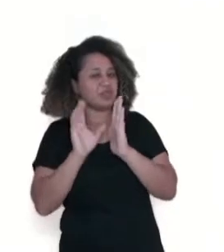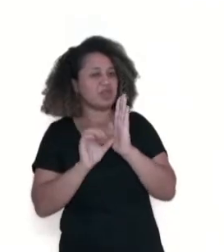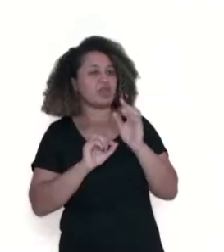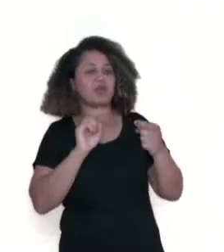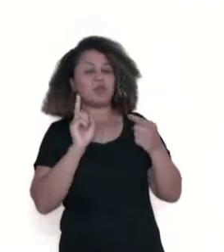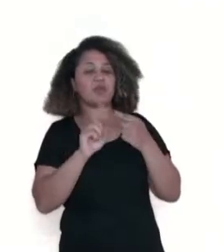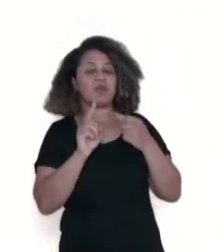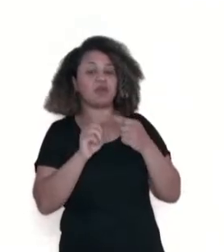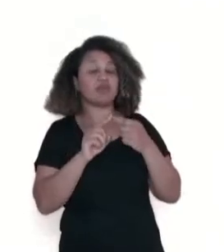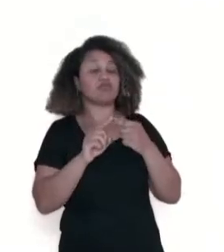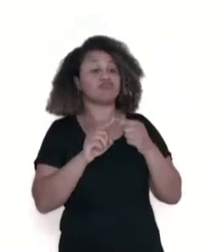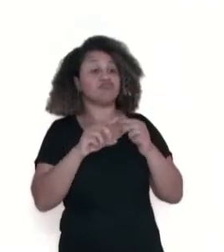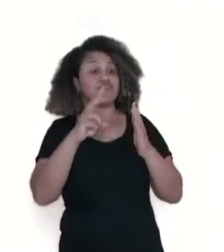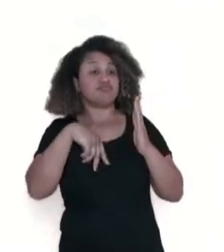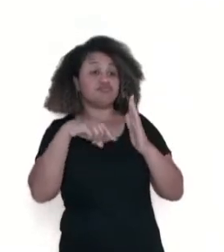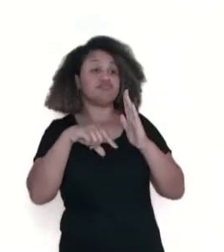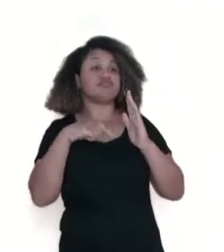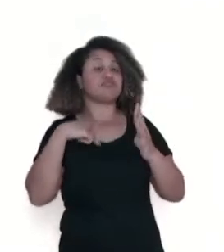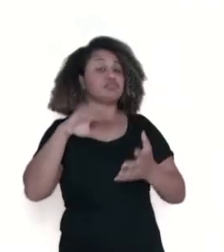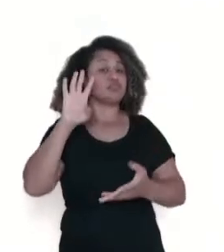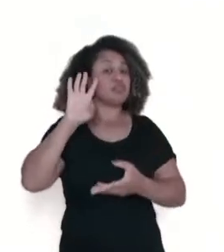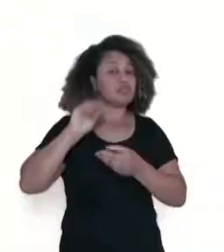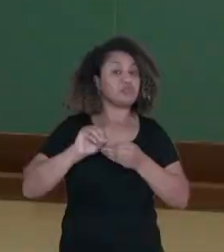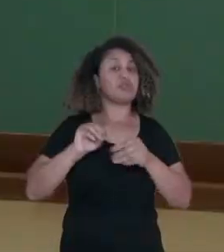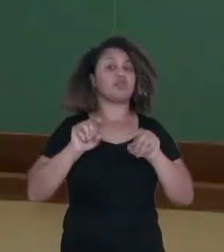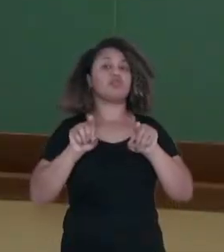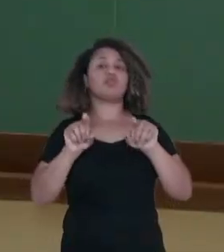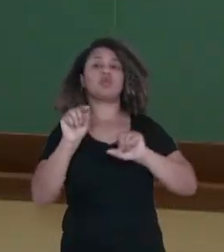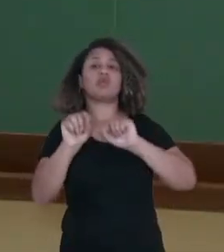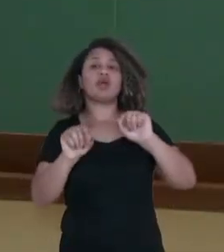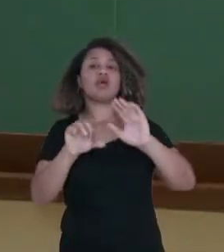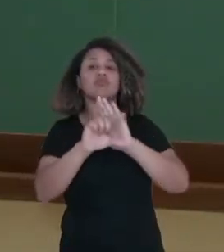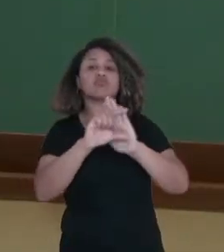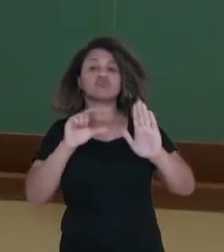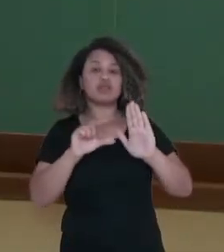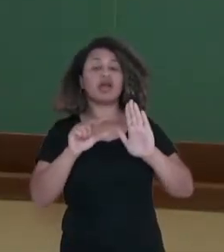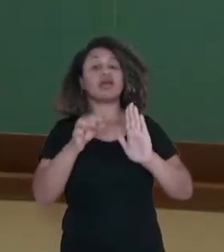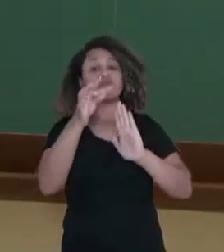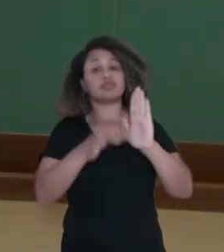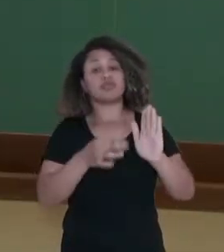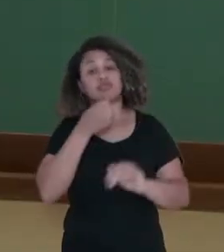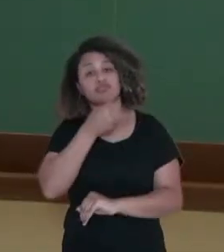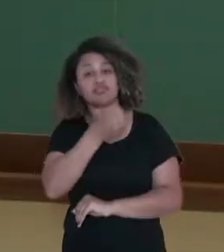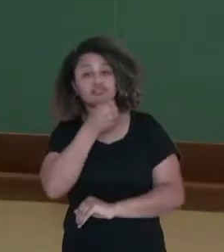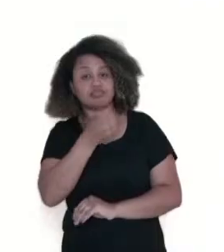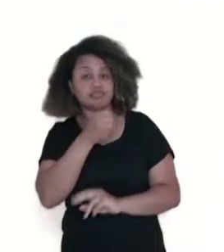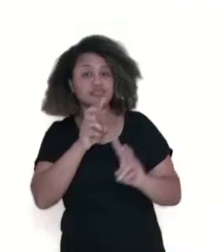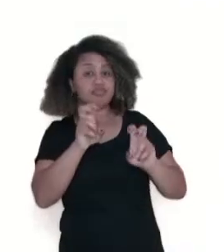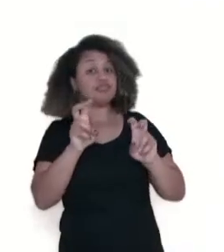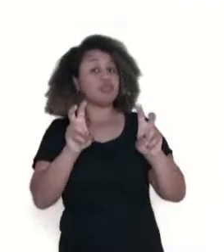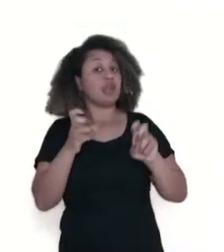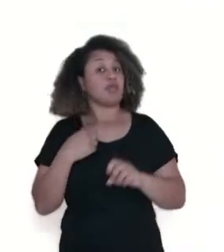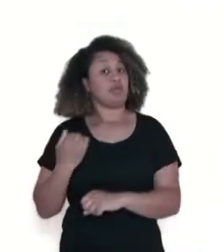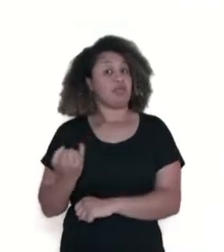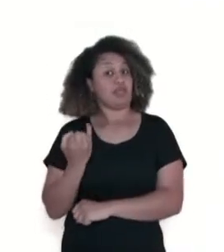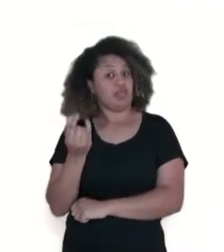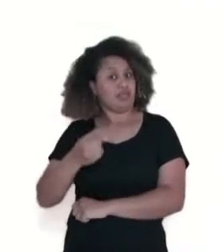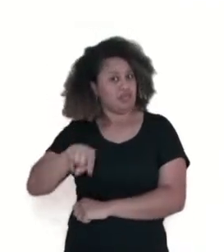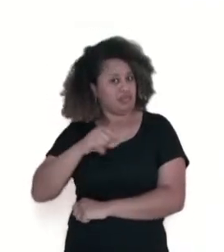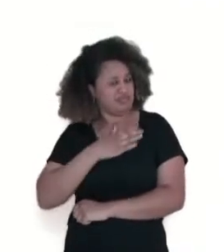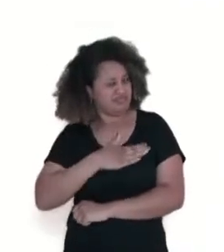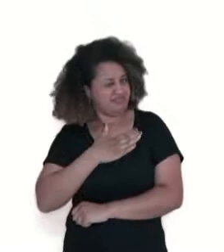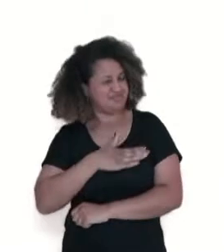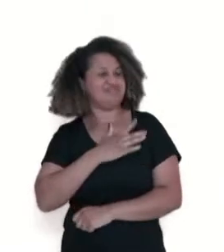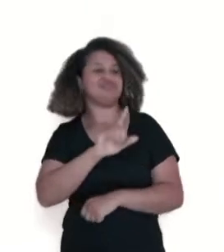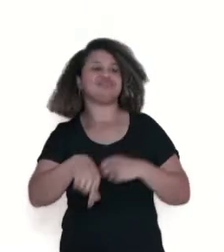interpretar e discutir trechos de uma reportagem, um assunto super importante, vocês vão gostar. Compreender o que são